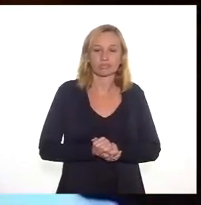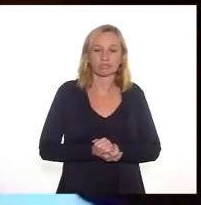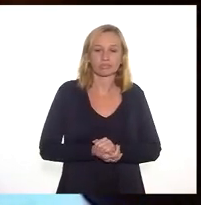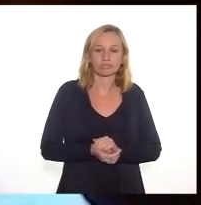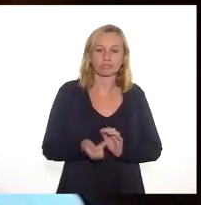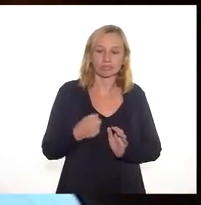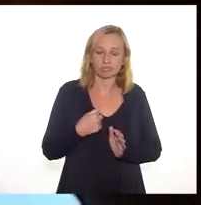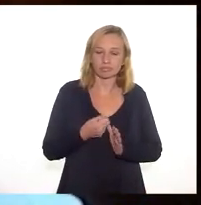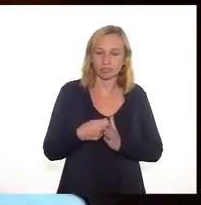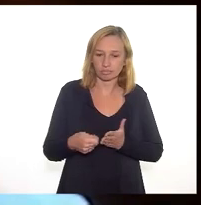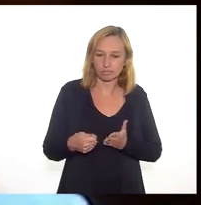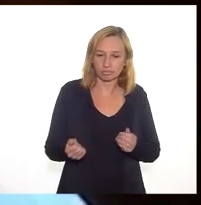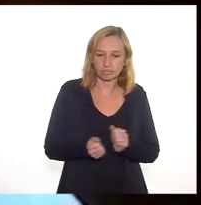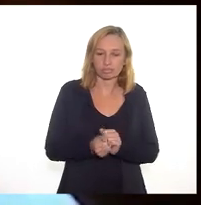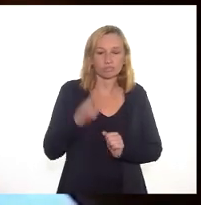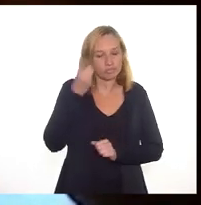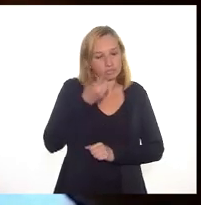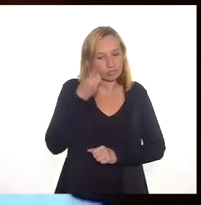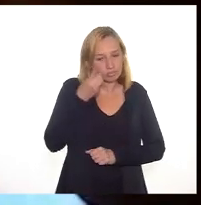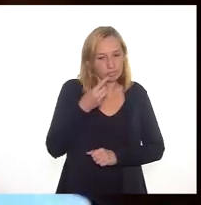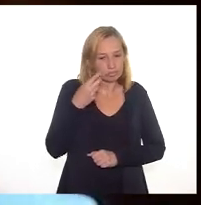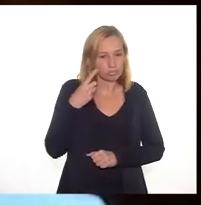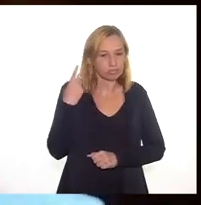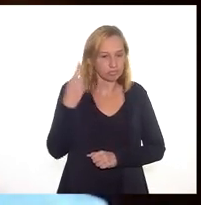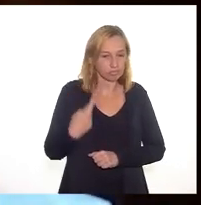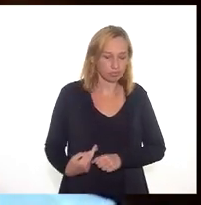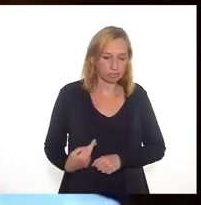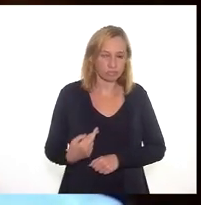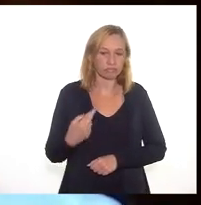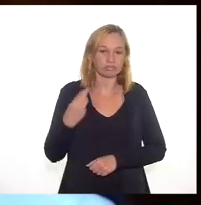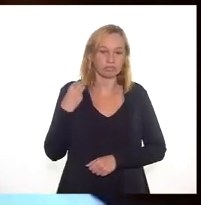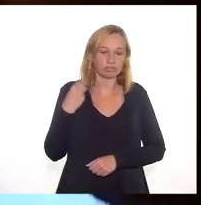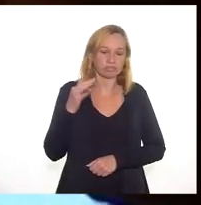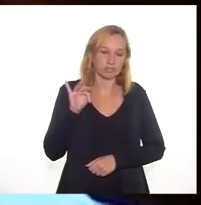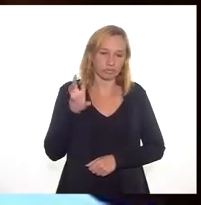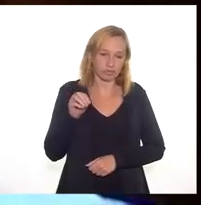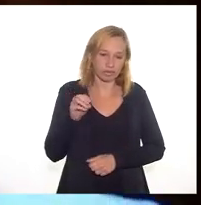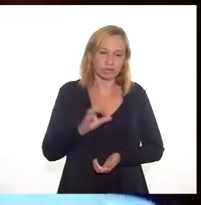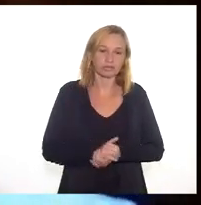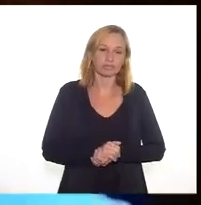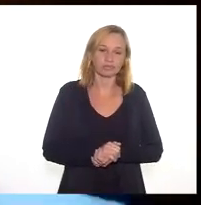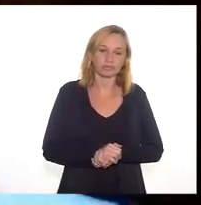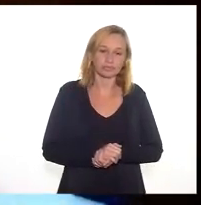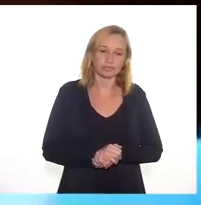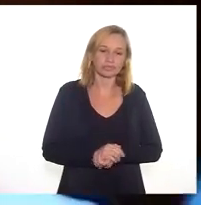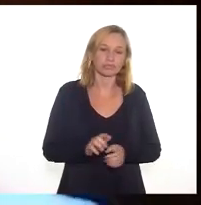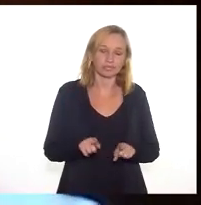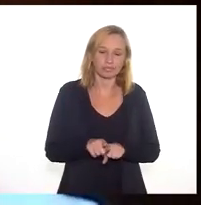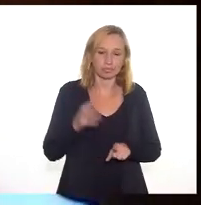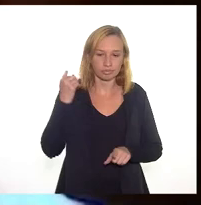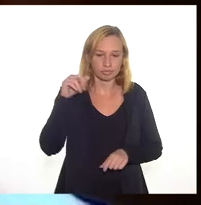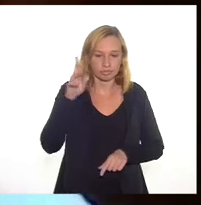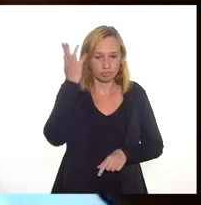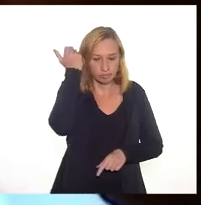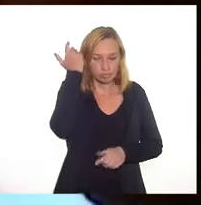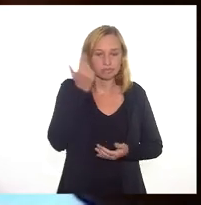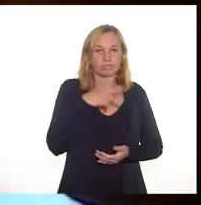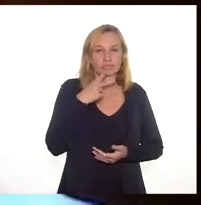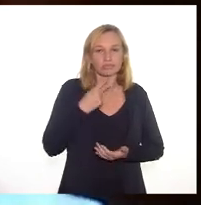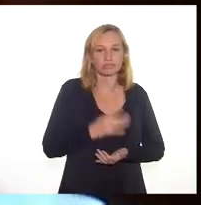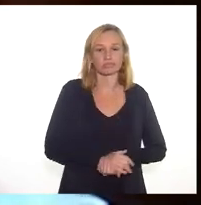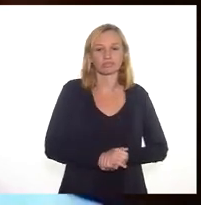sou coautor, ao lado das deputadas, da deputada Renata Souza e dos deputados Flávio Serafini e Leomar Coelho,